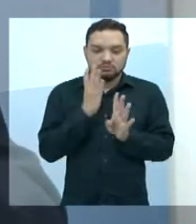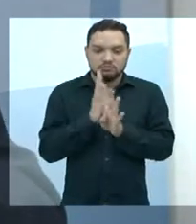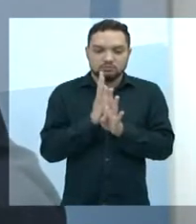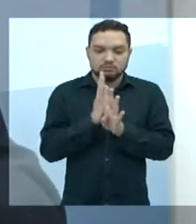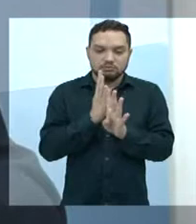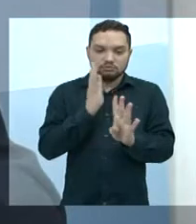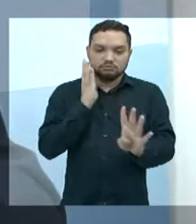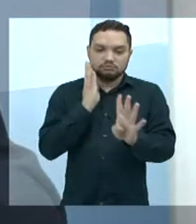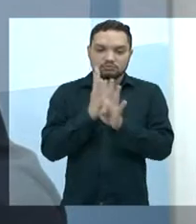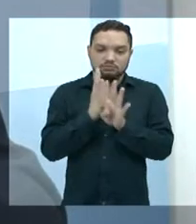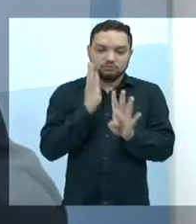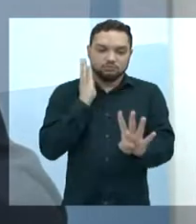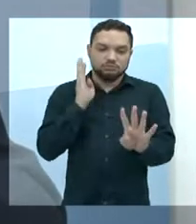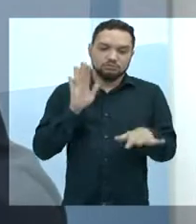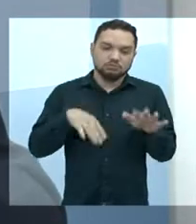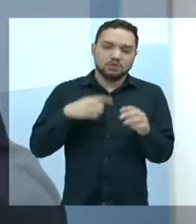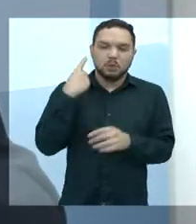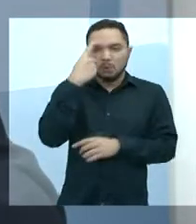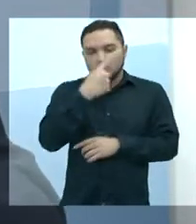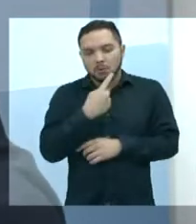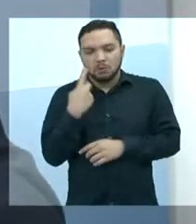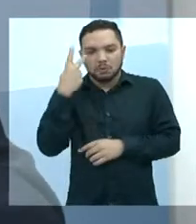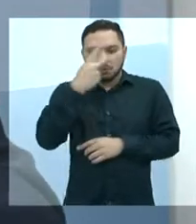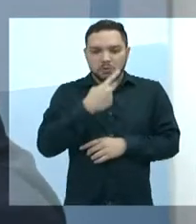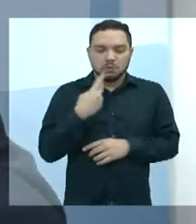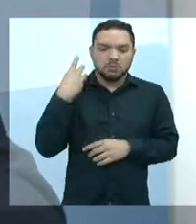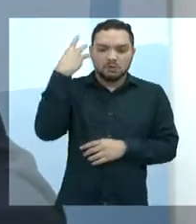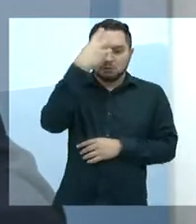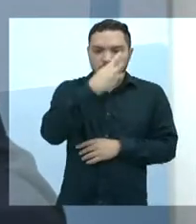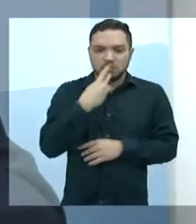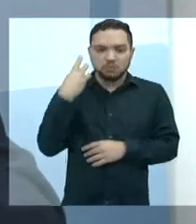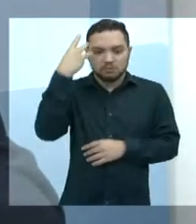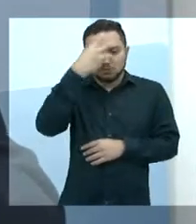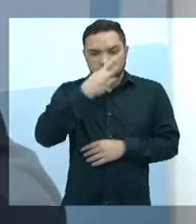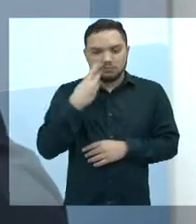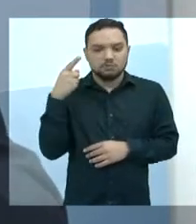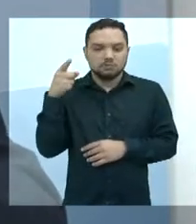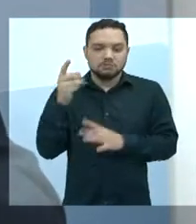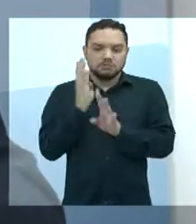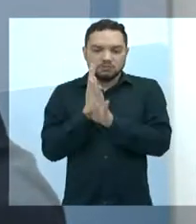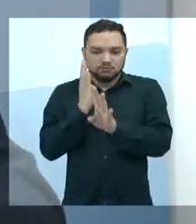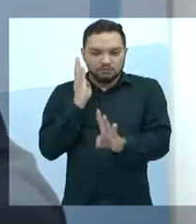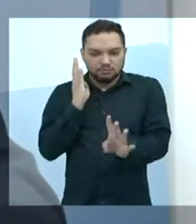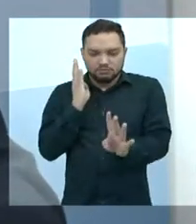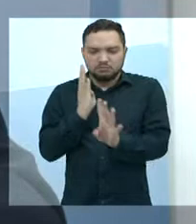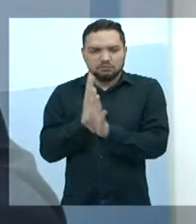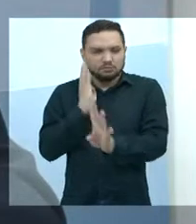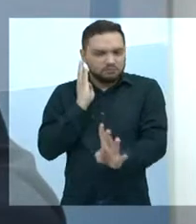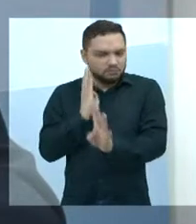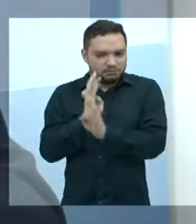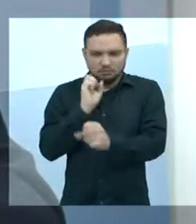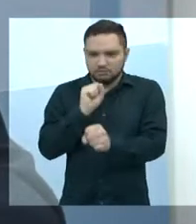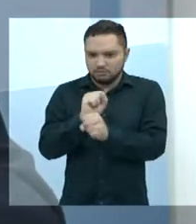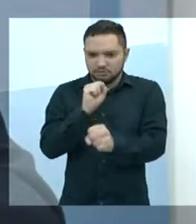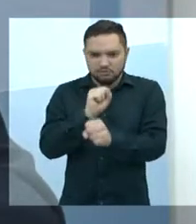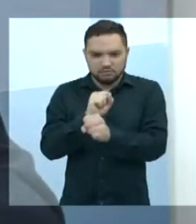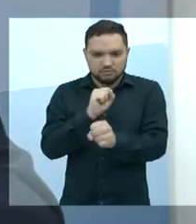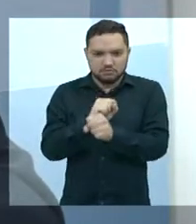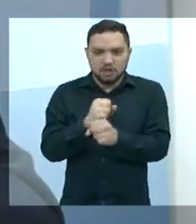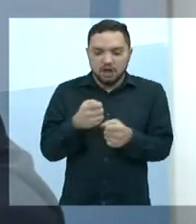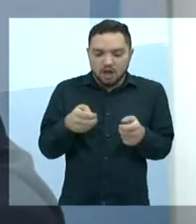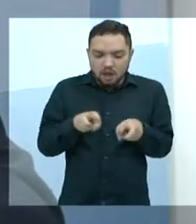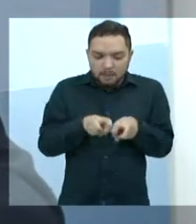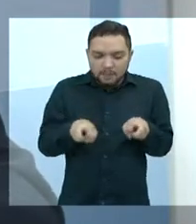um cidadão passar 1 hora, 2 horas, 3 horas ali naquela fila, com poucas pessoas